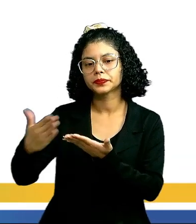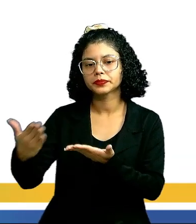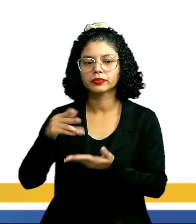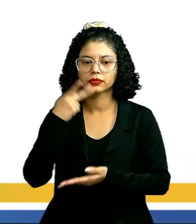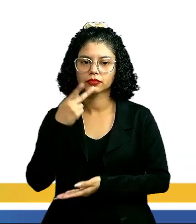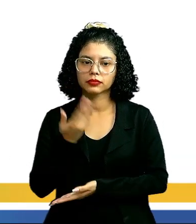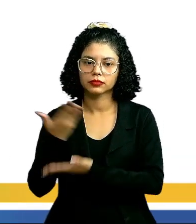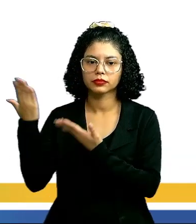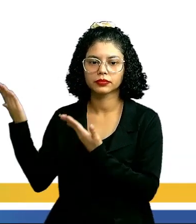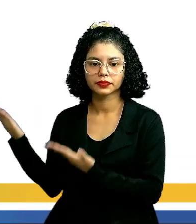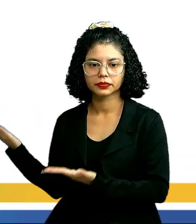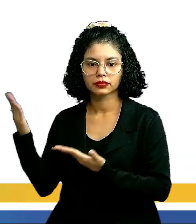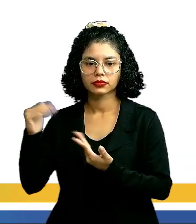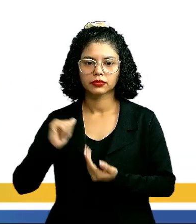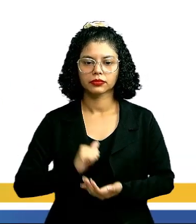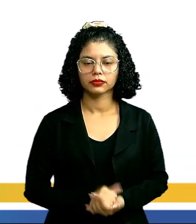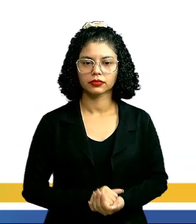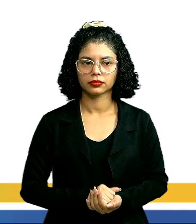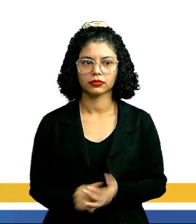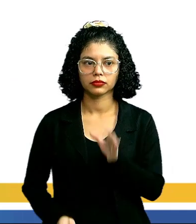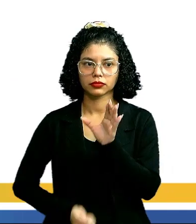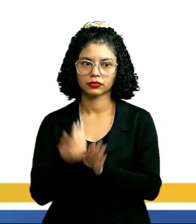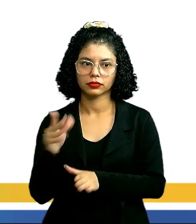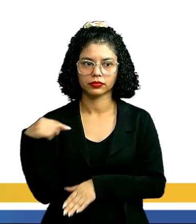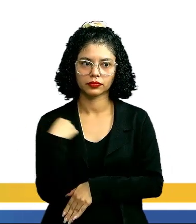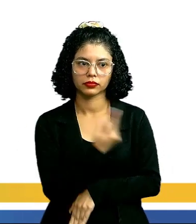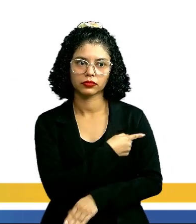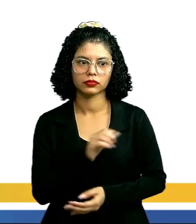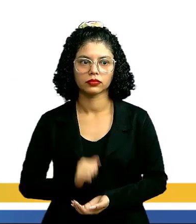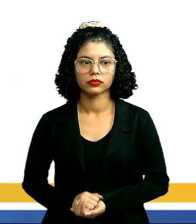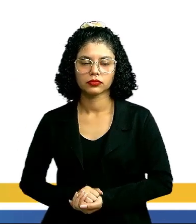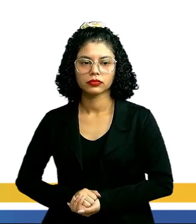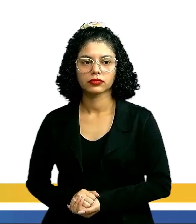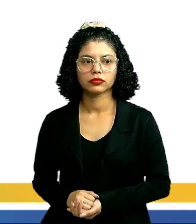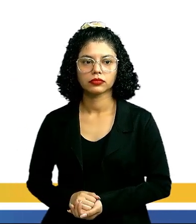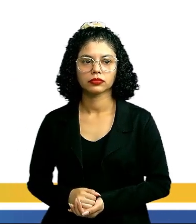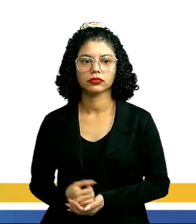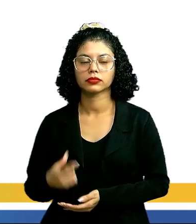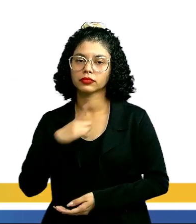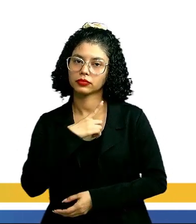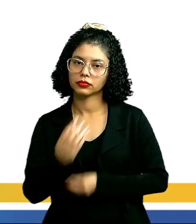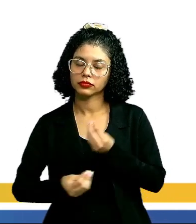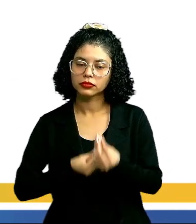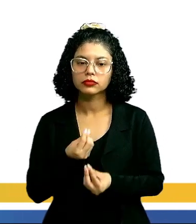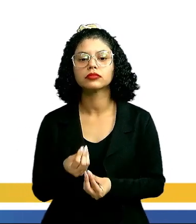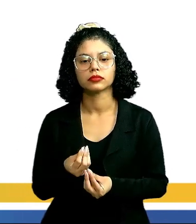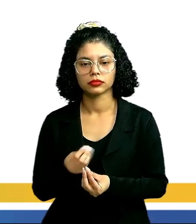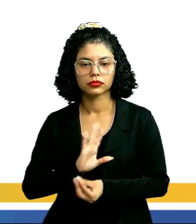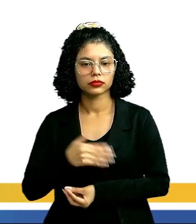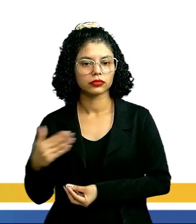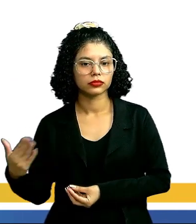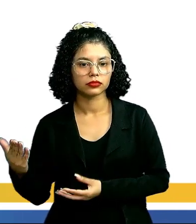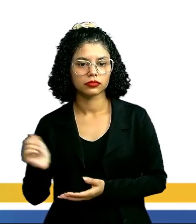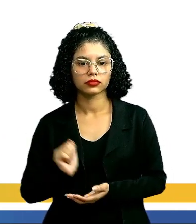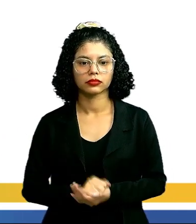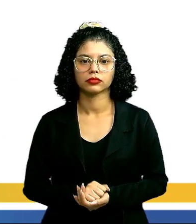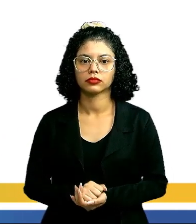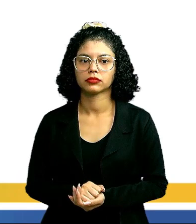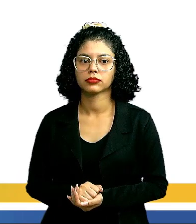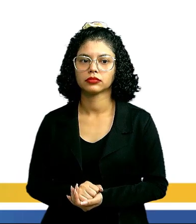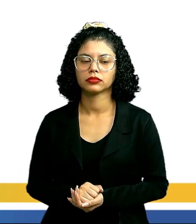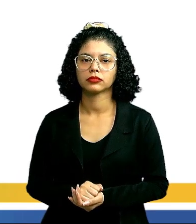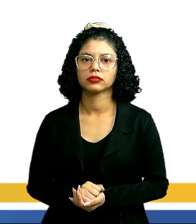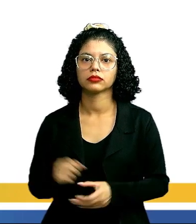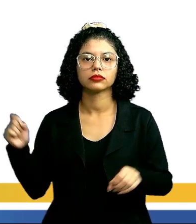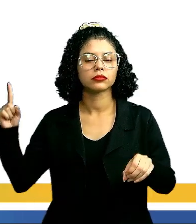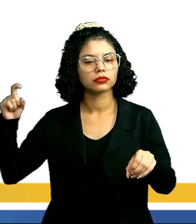começar falando sobre a origem da nossa vida. Nos originamos quando o